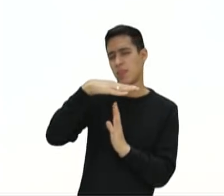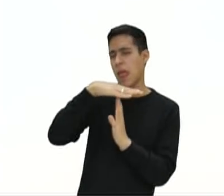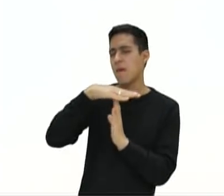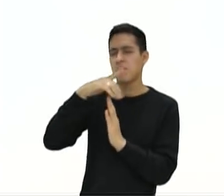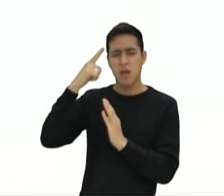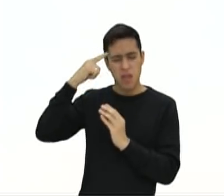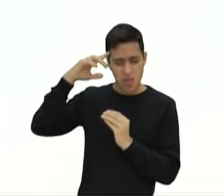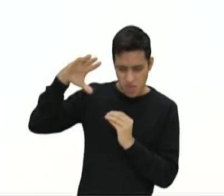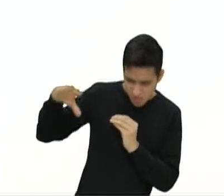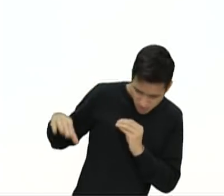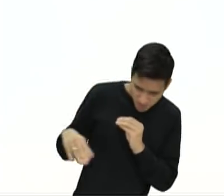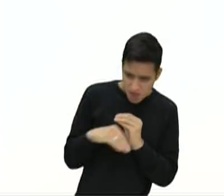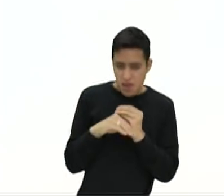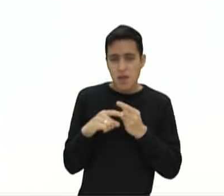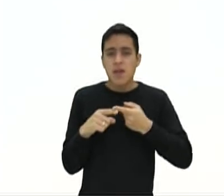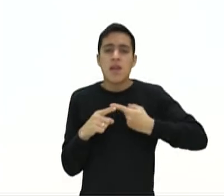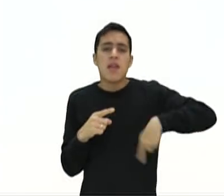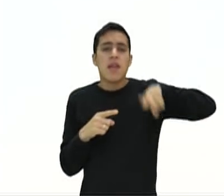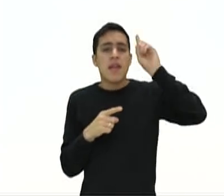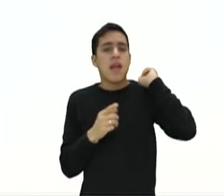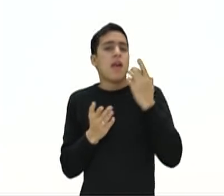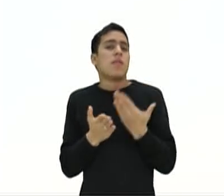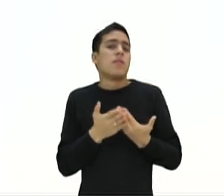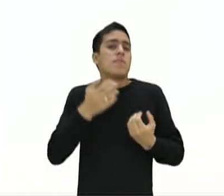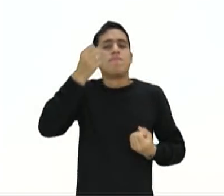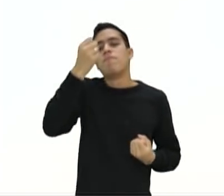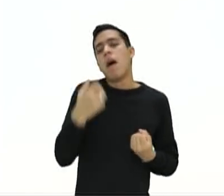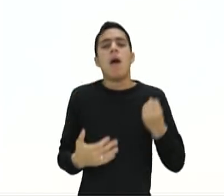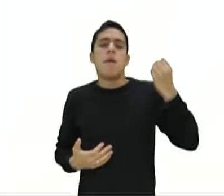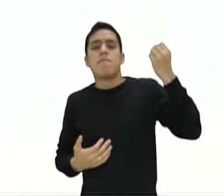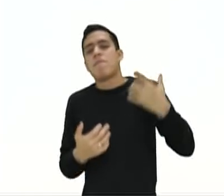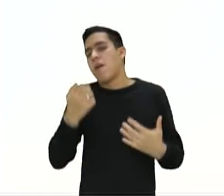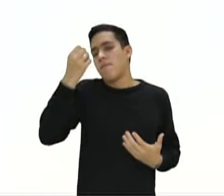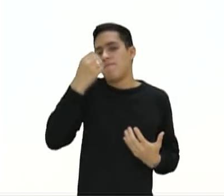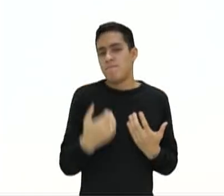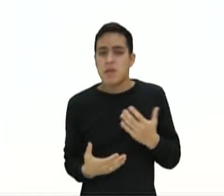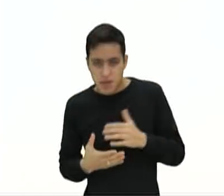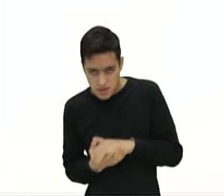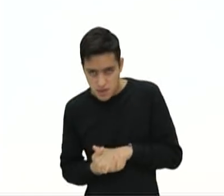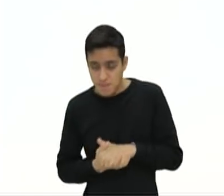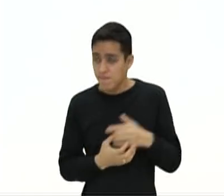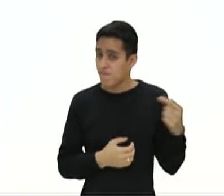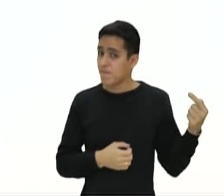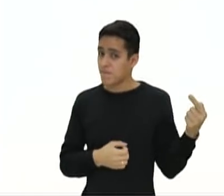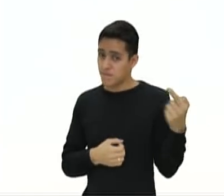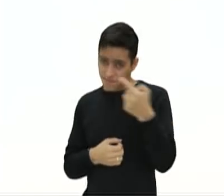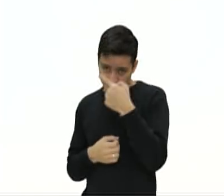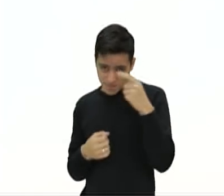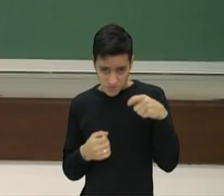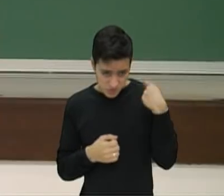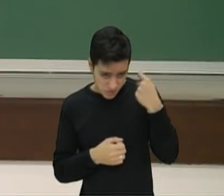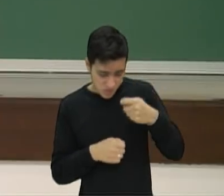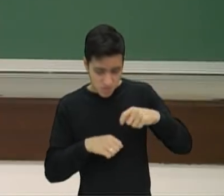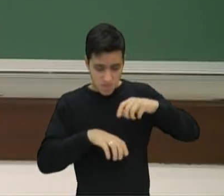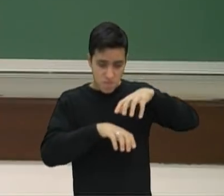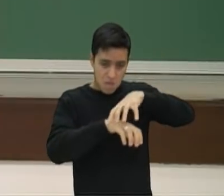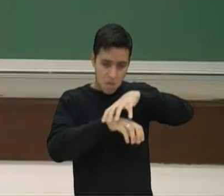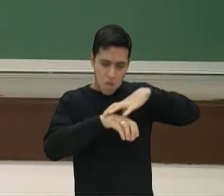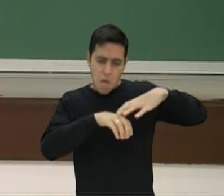vocês lembrem das aulas anteriores. Quando a gente fala aqui sobre ilhas de